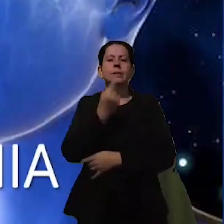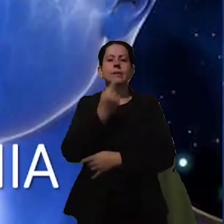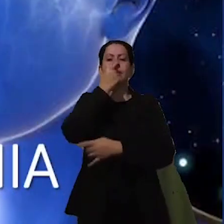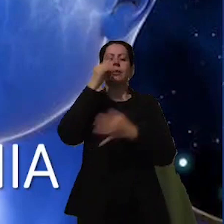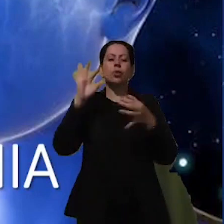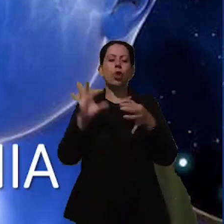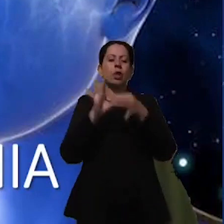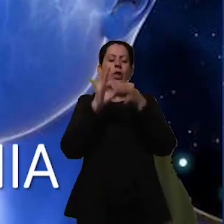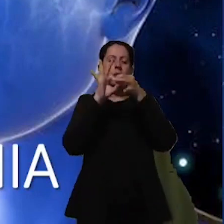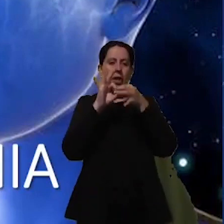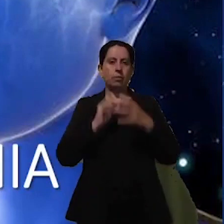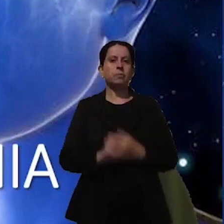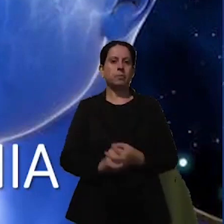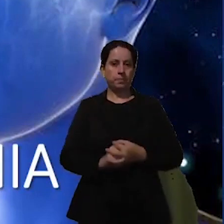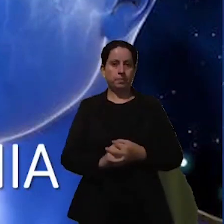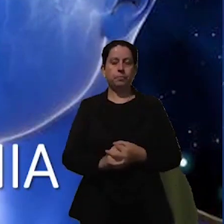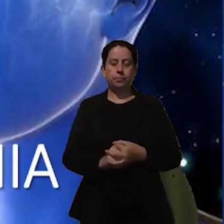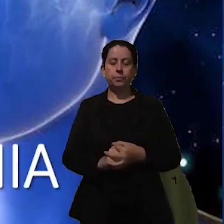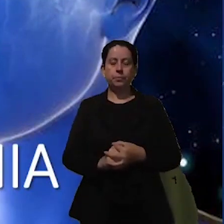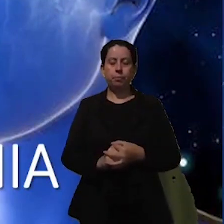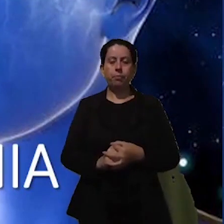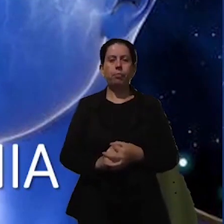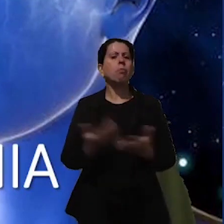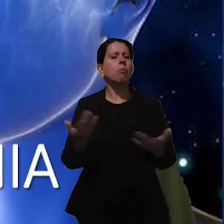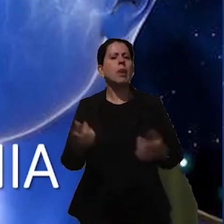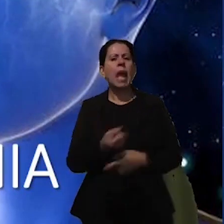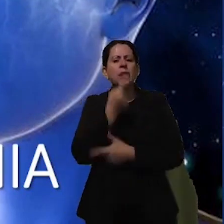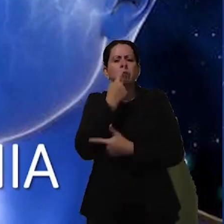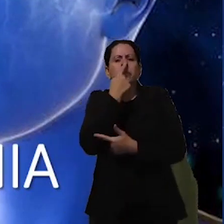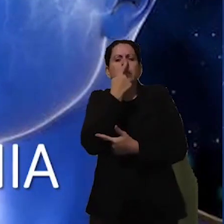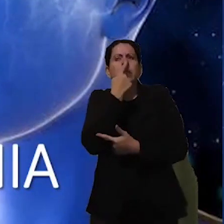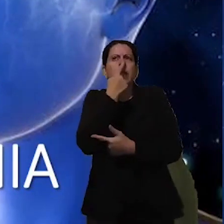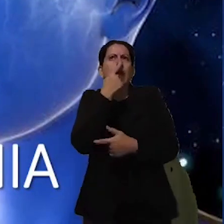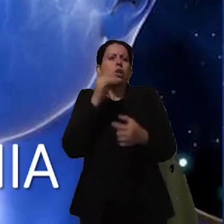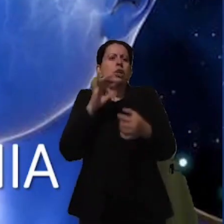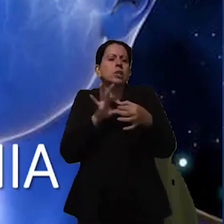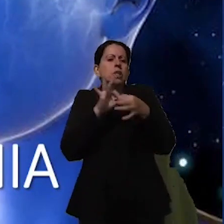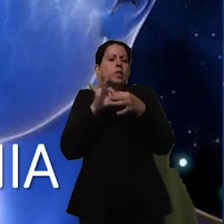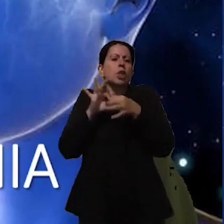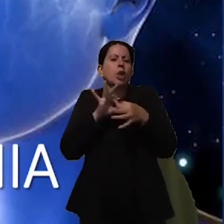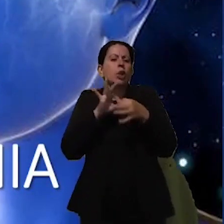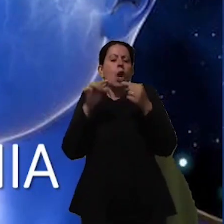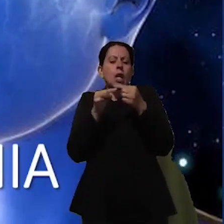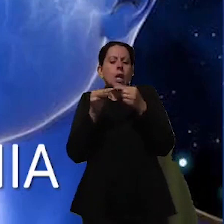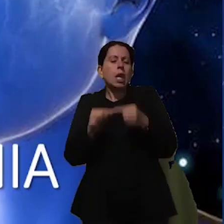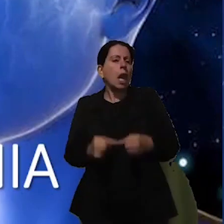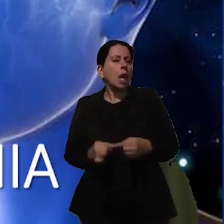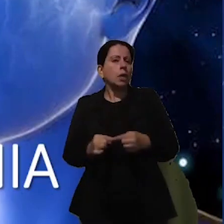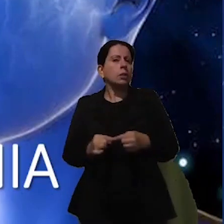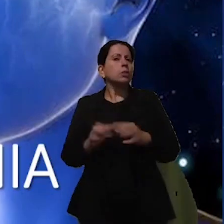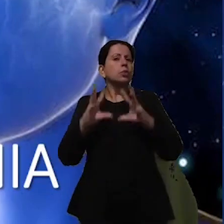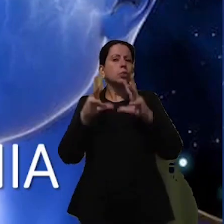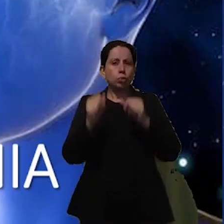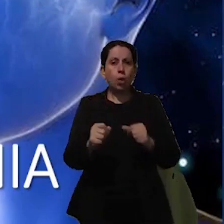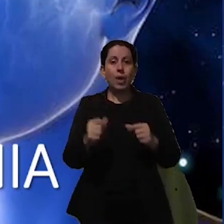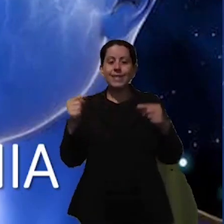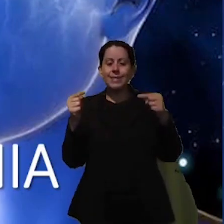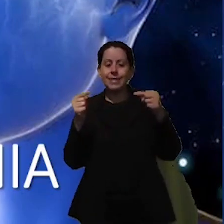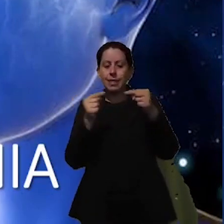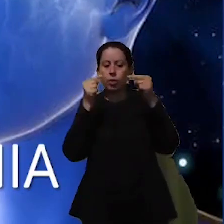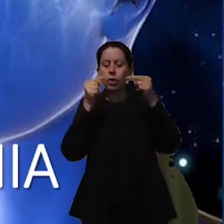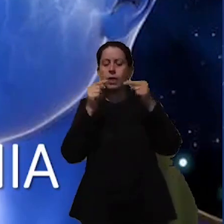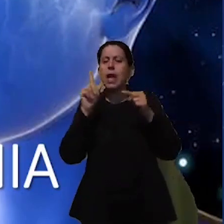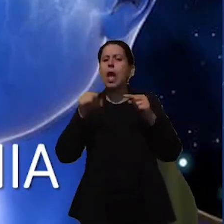afinidade. Afinidade, sintonia é a mesma coisa, né? E sintonizar, gente, é vibrar